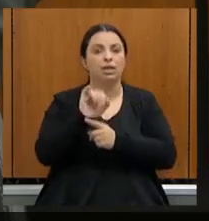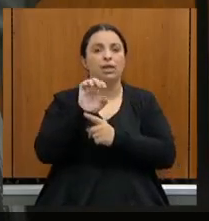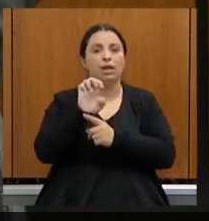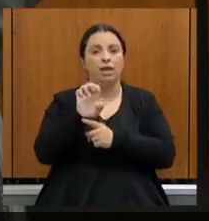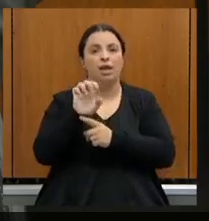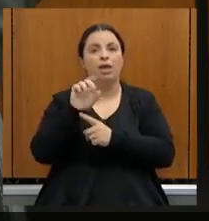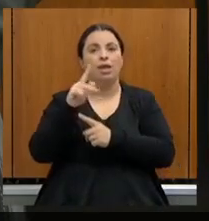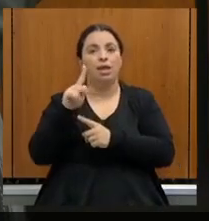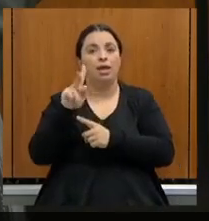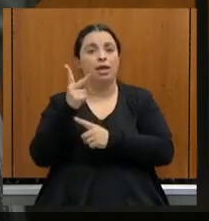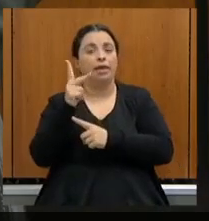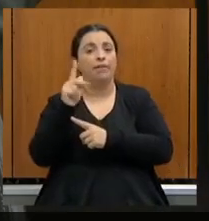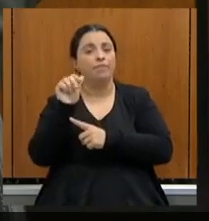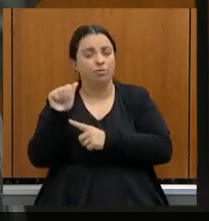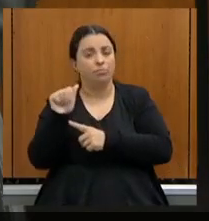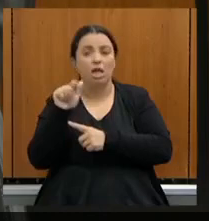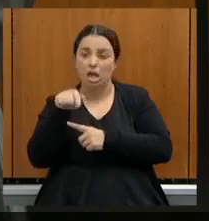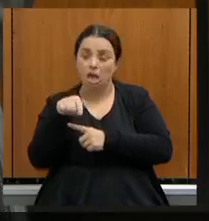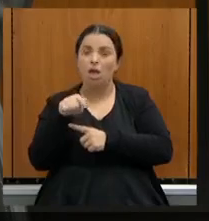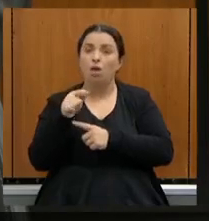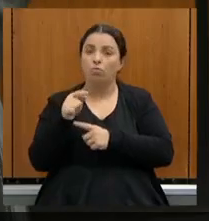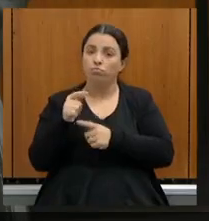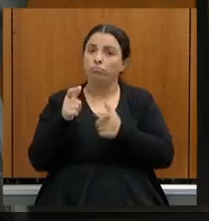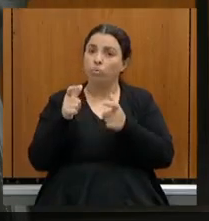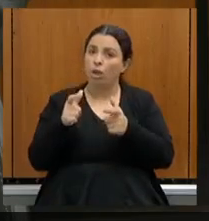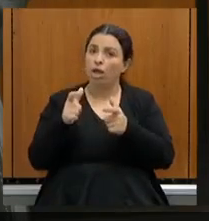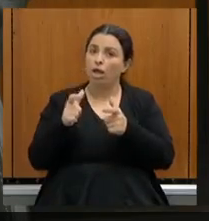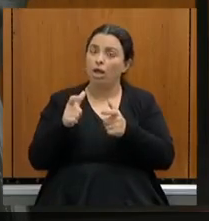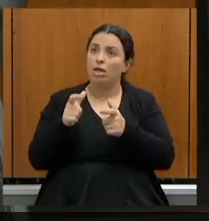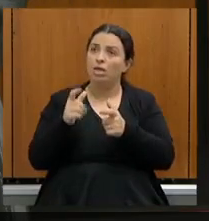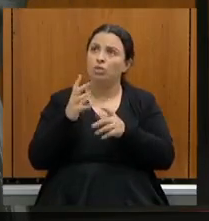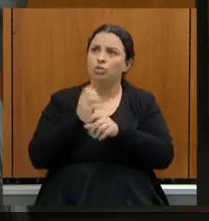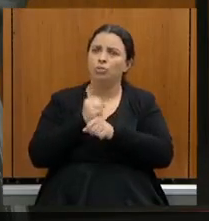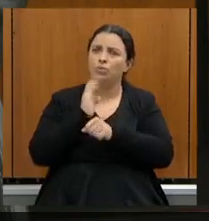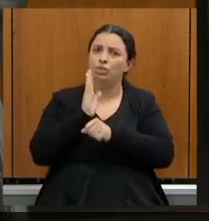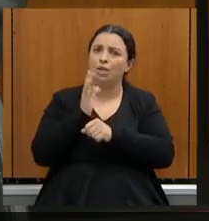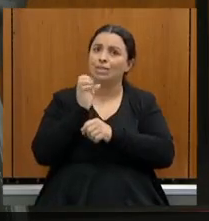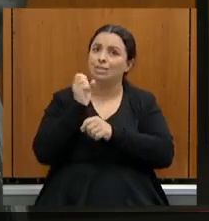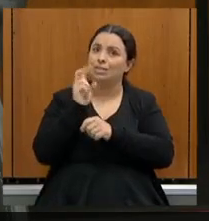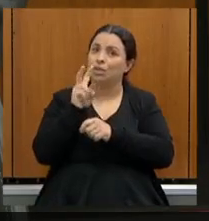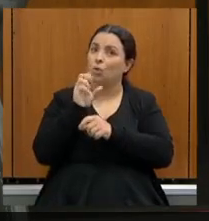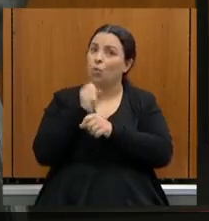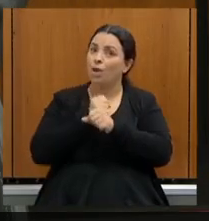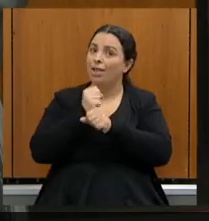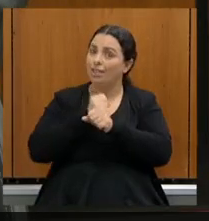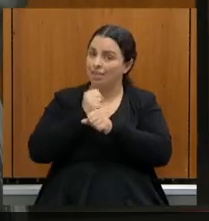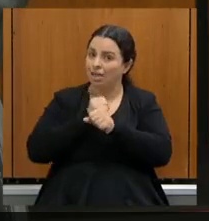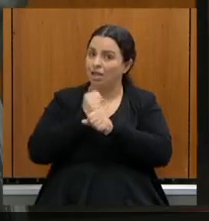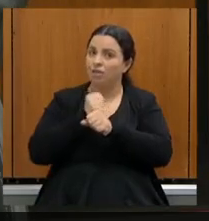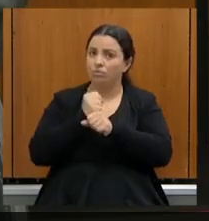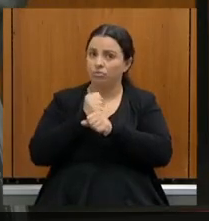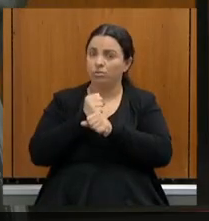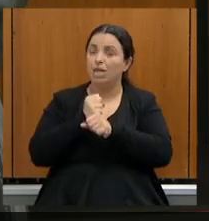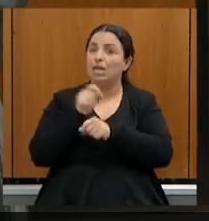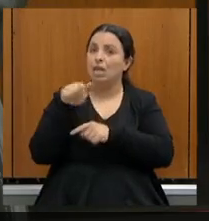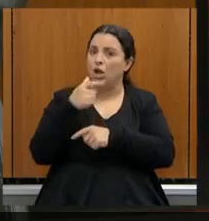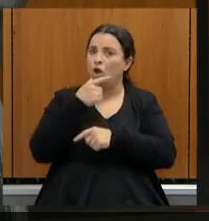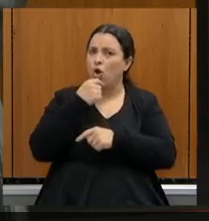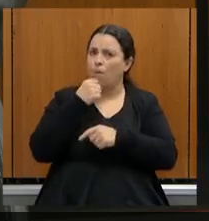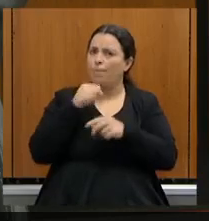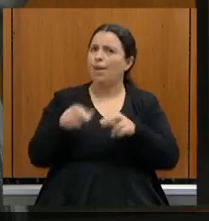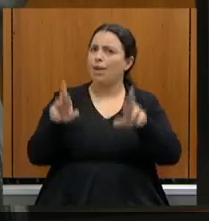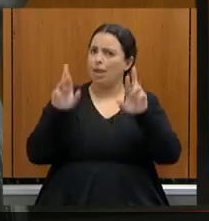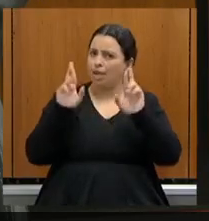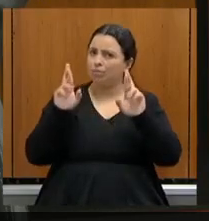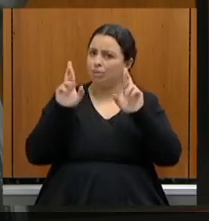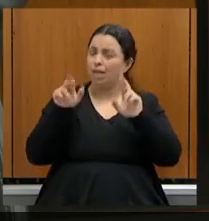faz 50 anos, inclusive, no mês de agosto, responsável pelo patrimônio histórico, doutor na área. Então, ele não